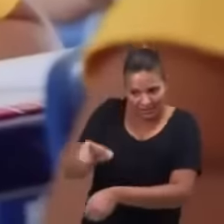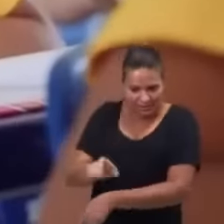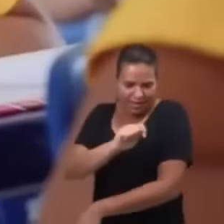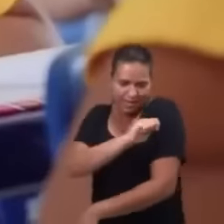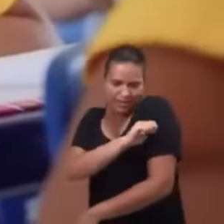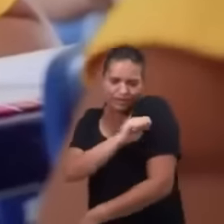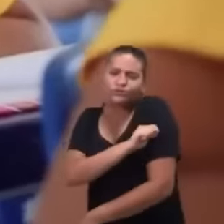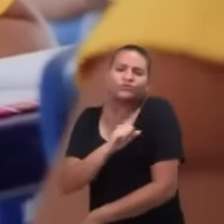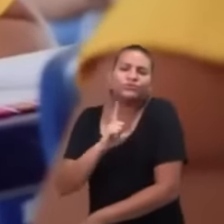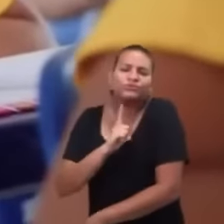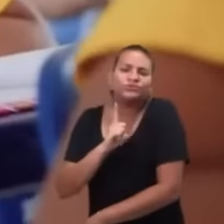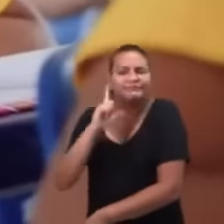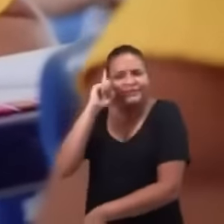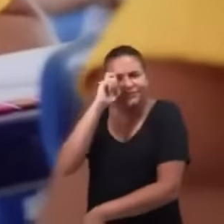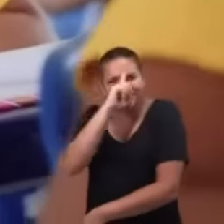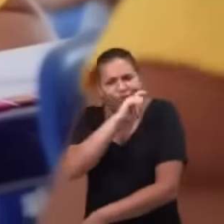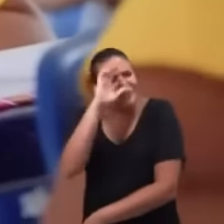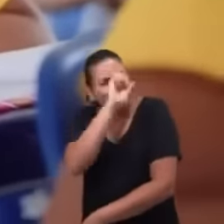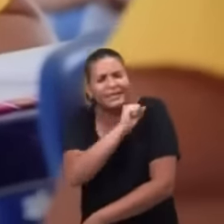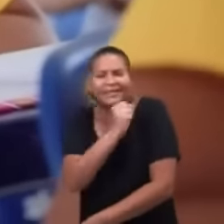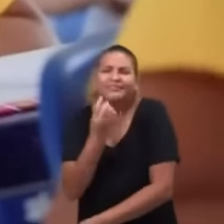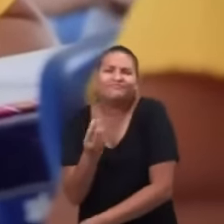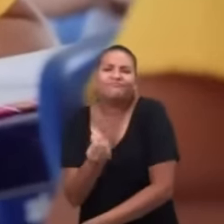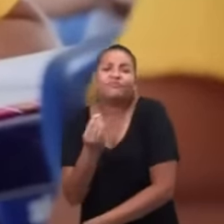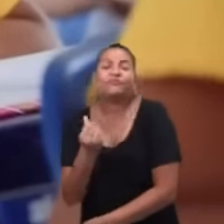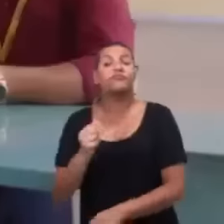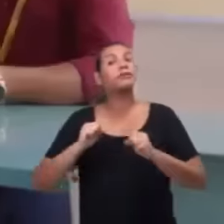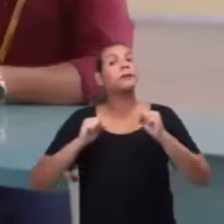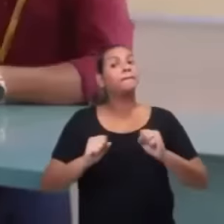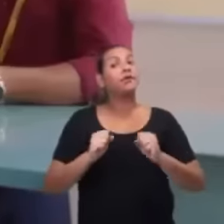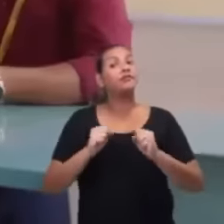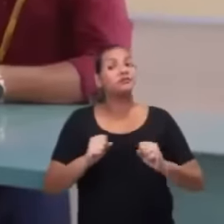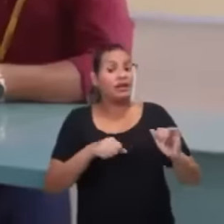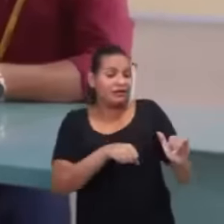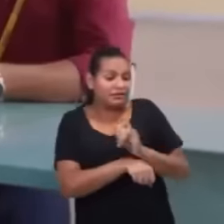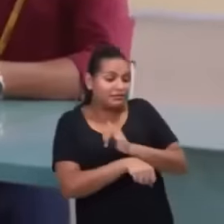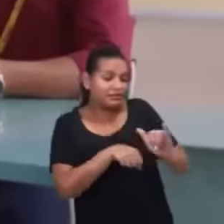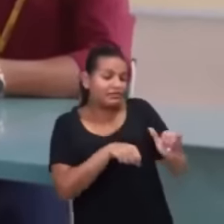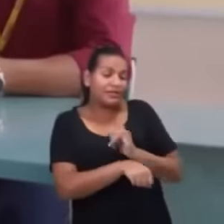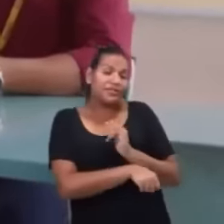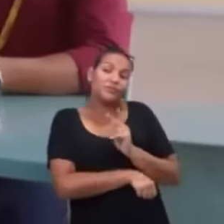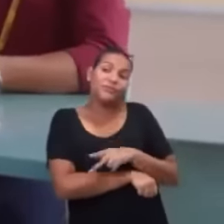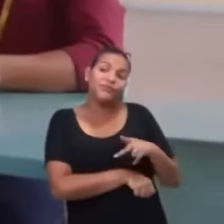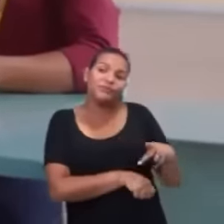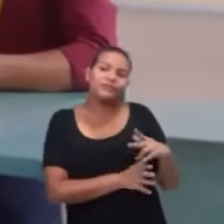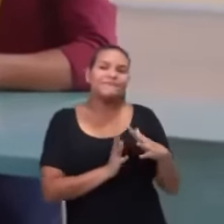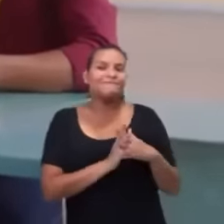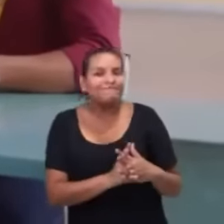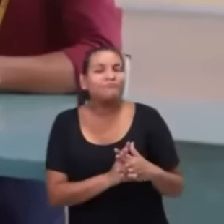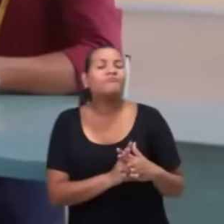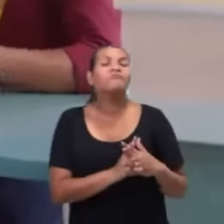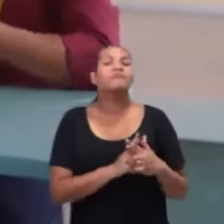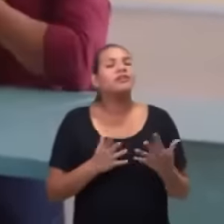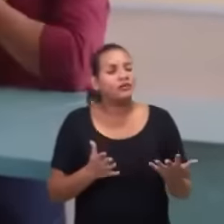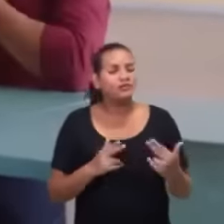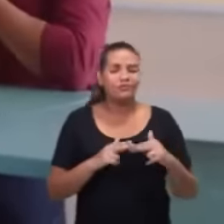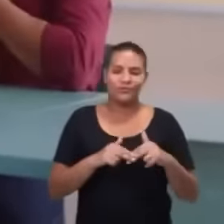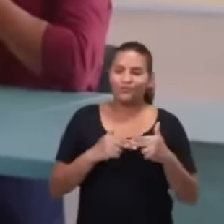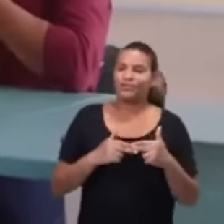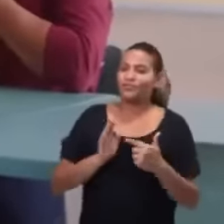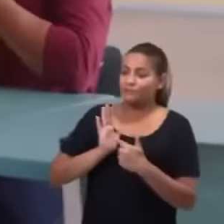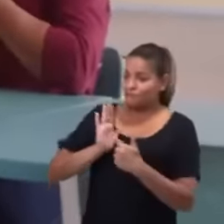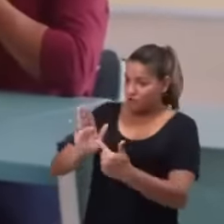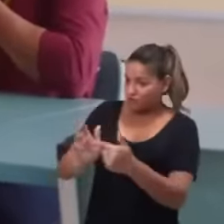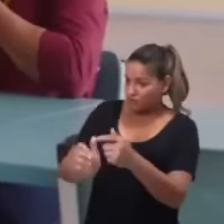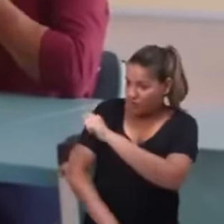estar nele, pode estar numa estratégia que o professor está utilizando em sala. Porque a gente fala e mostra para eles que eles não estão sozinhos, assim como